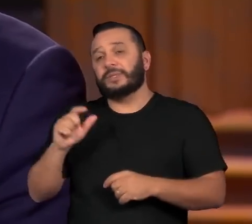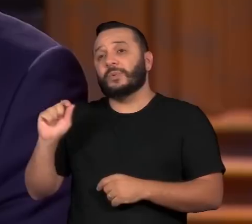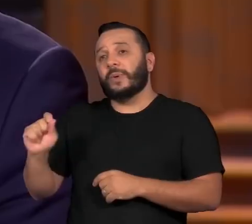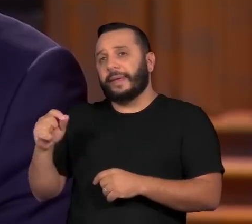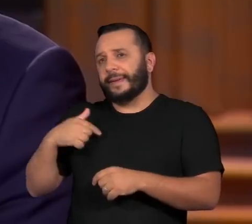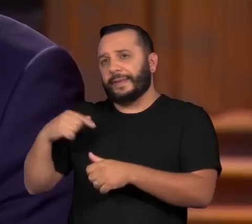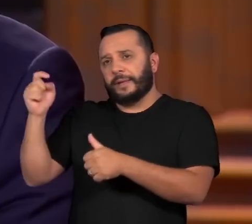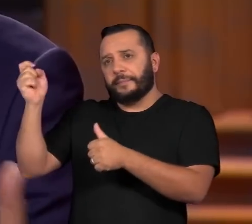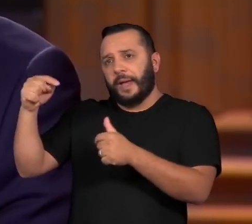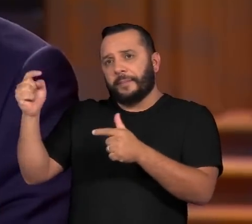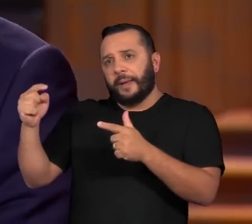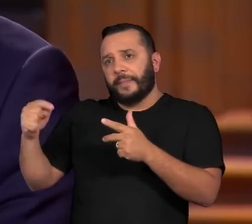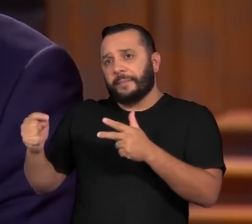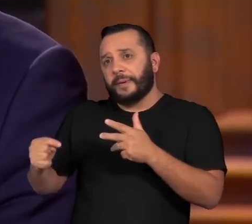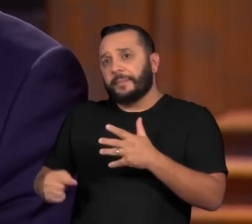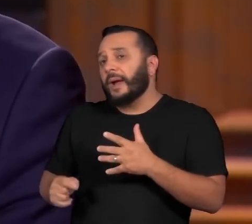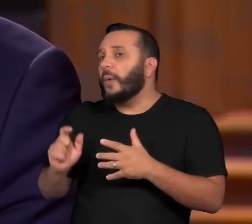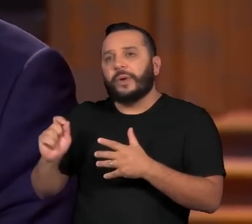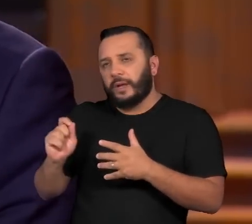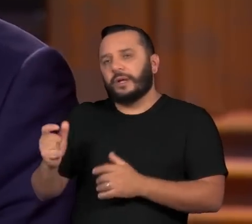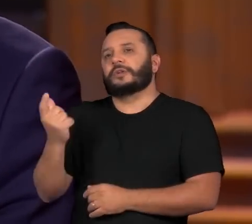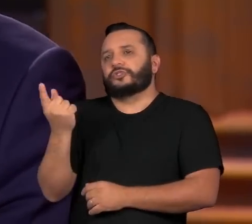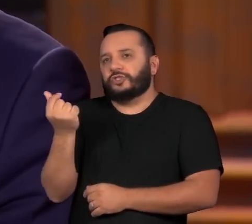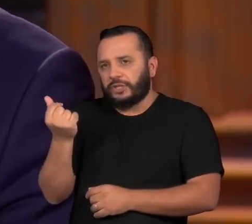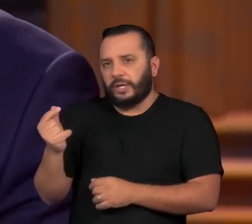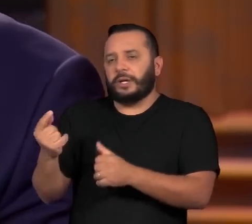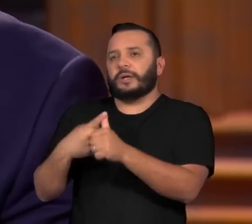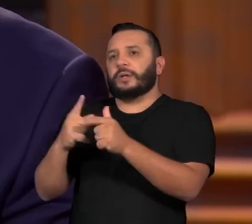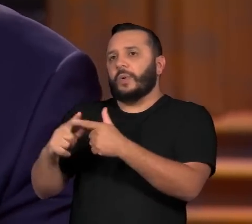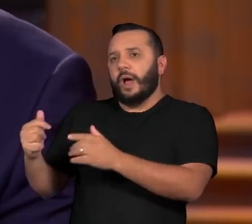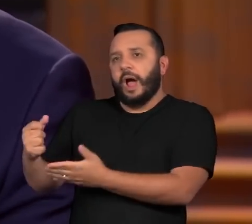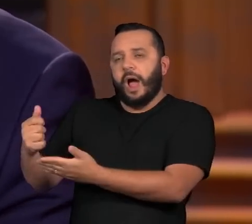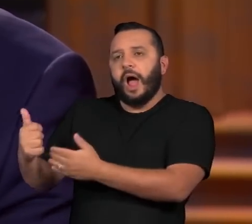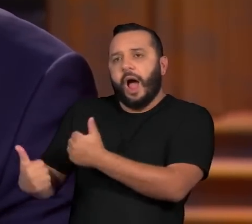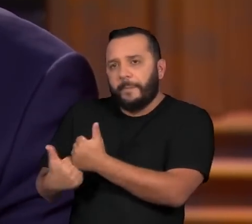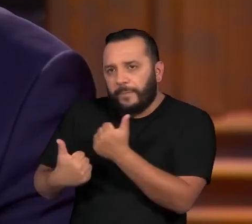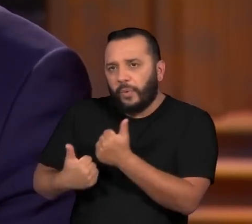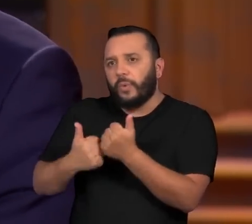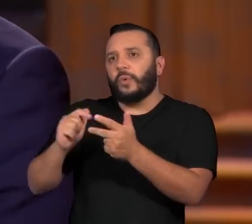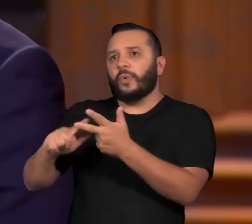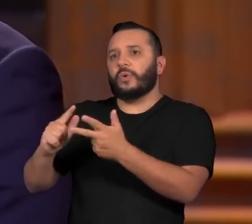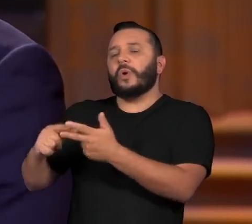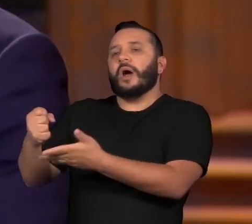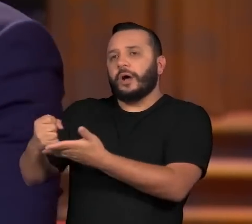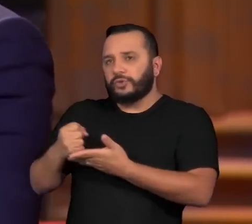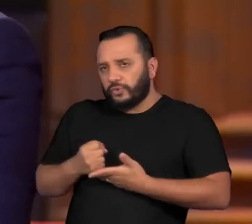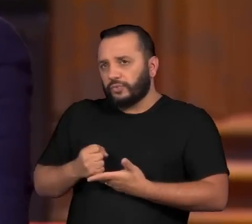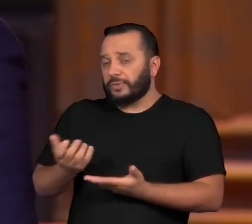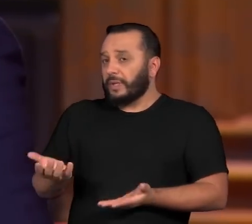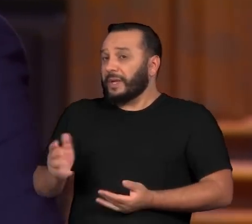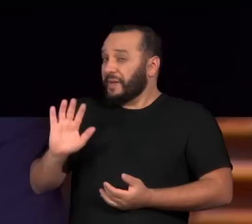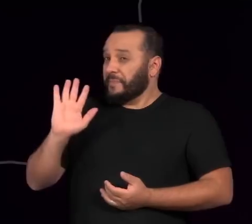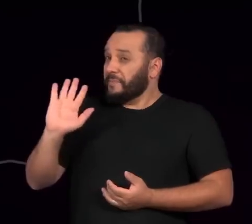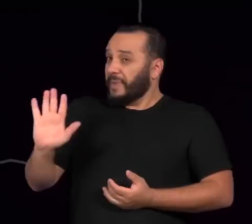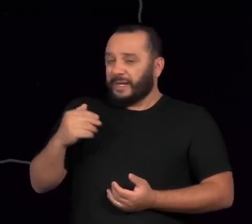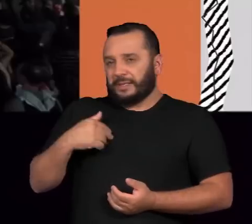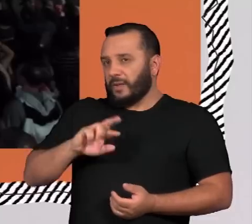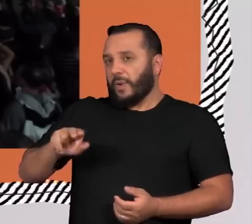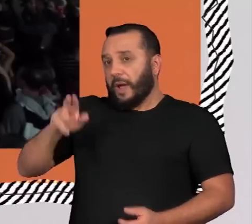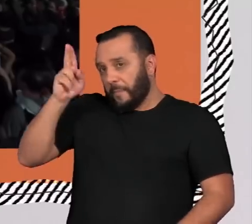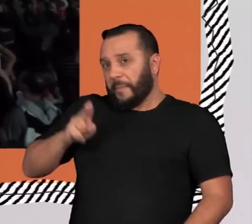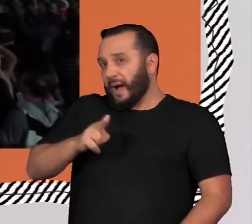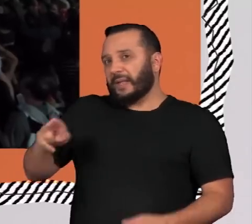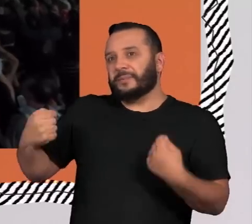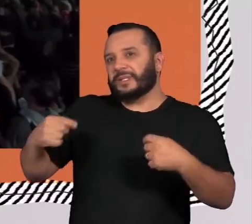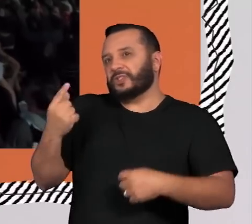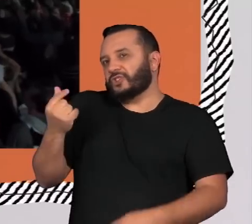elementos de dinheiro, de colaboração, para poder tocar essa obra, mas não é a pessoa do Padre. Eu